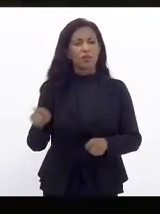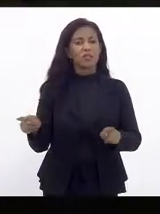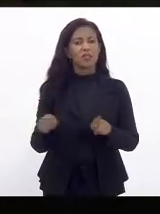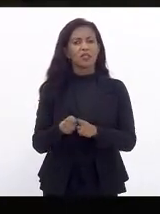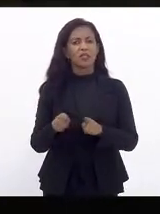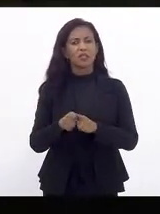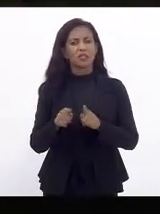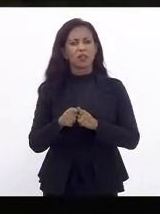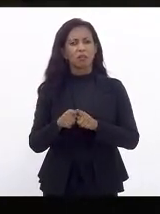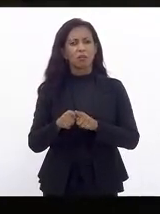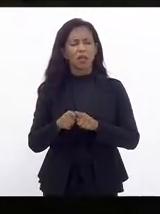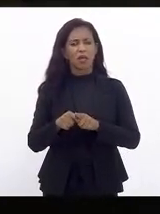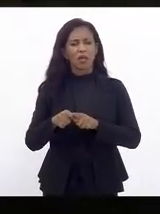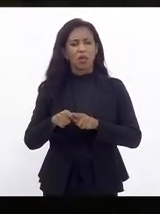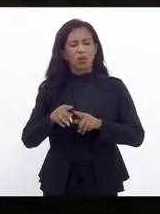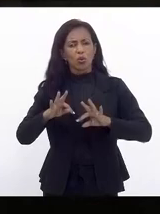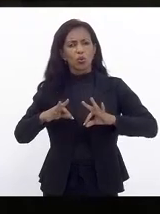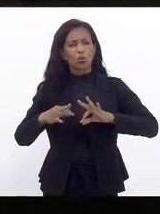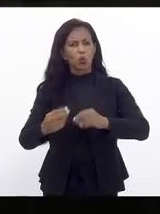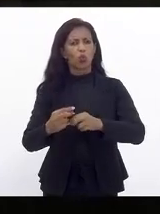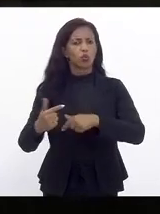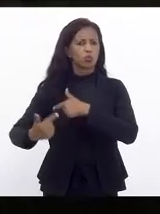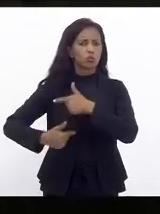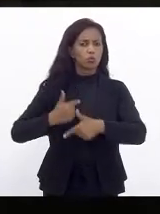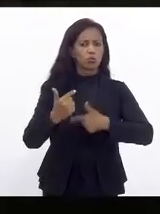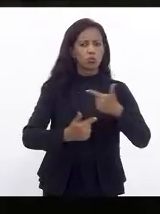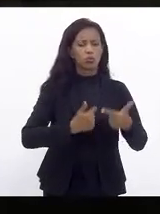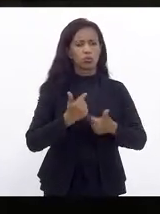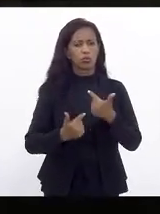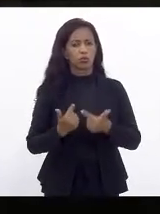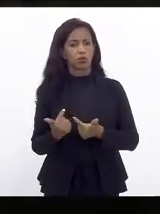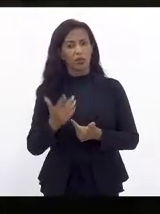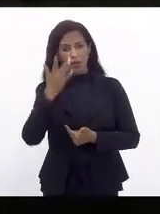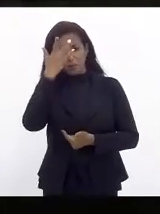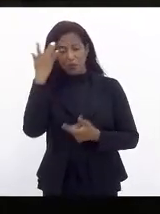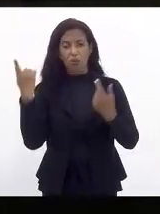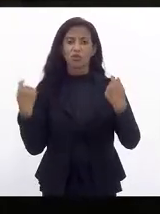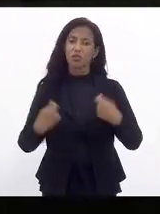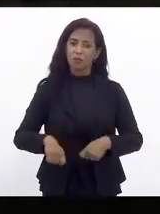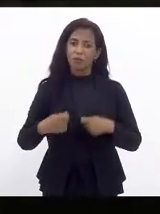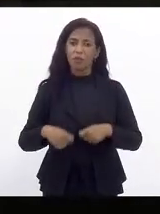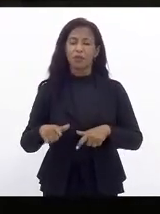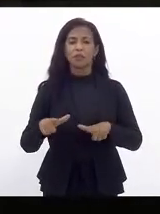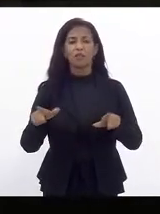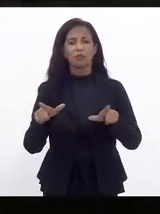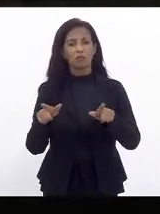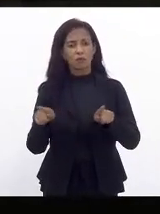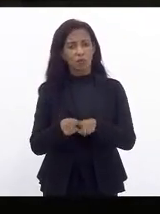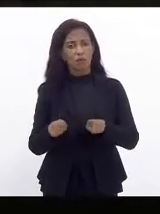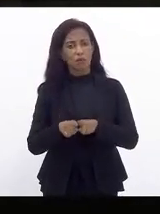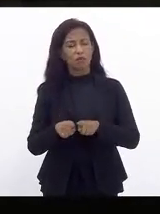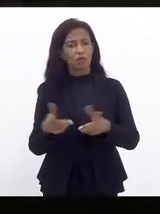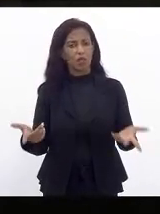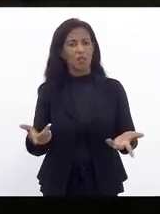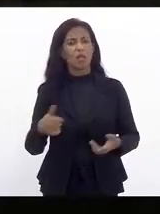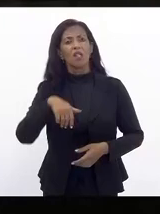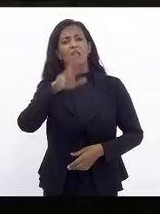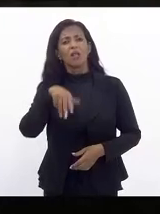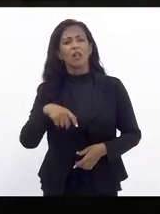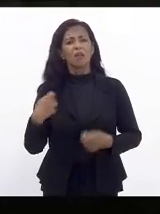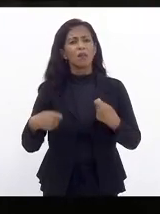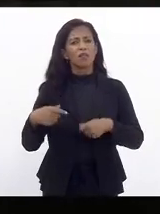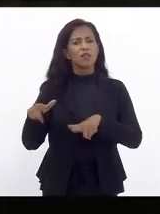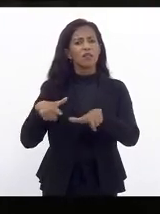precarizar os trabalhadores e as trabalhadoras e aqueles que dependem do serviço público. Quem é que depende de